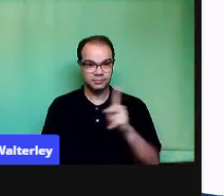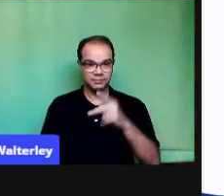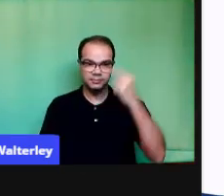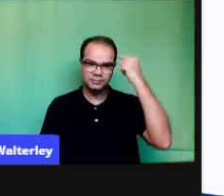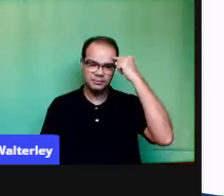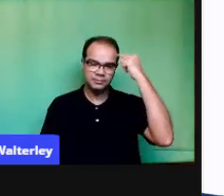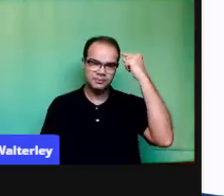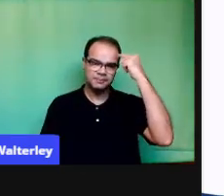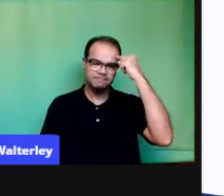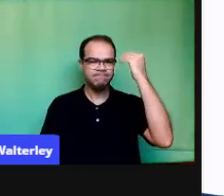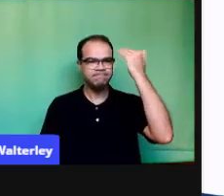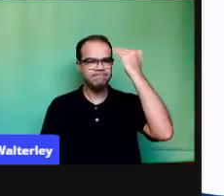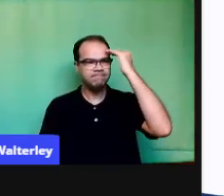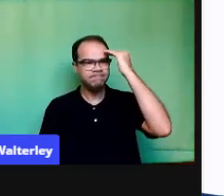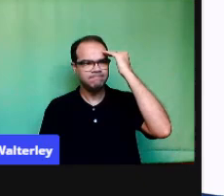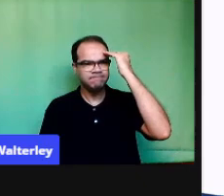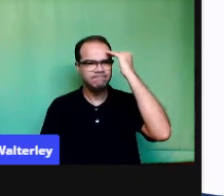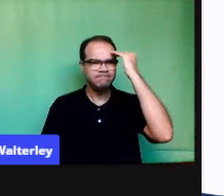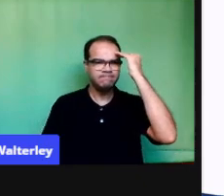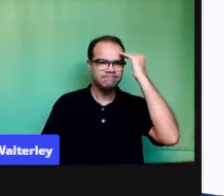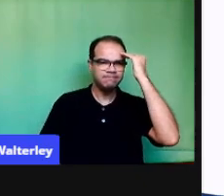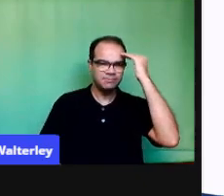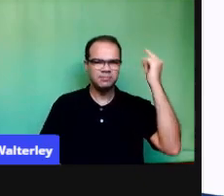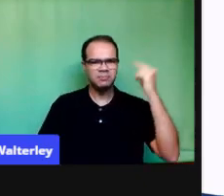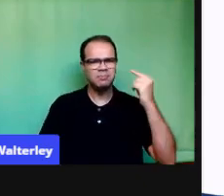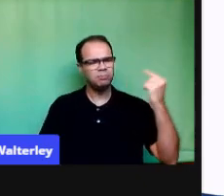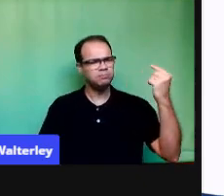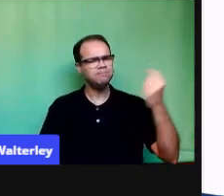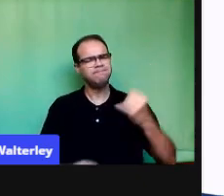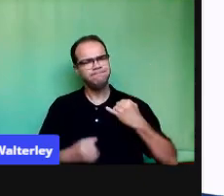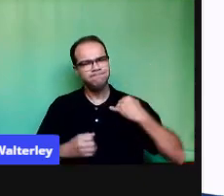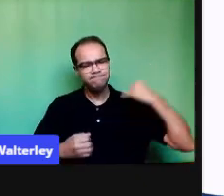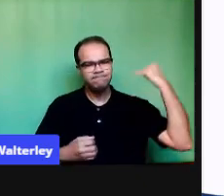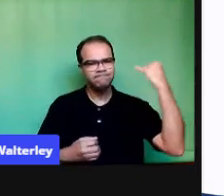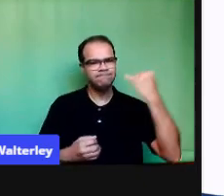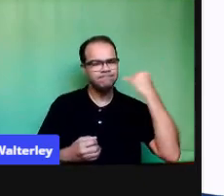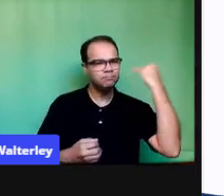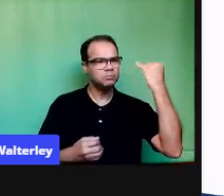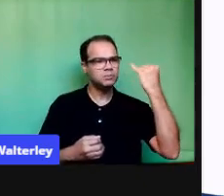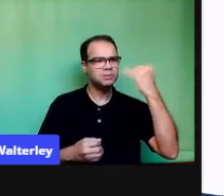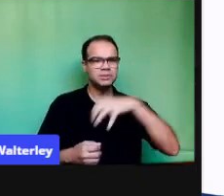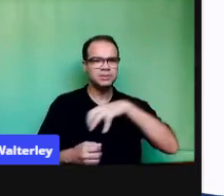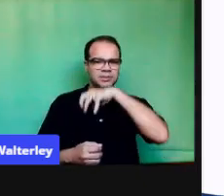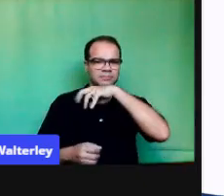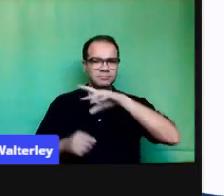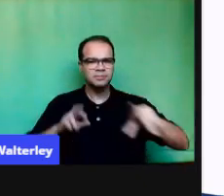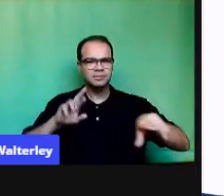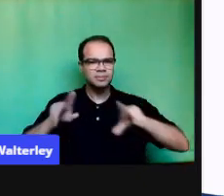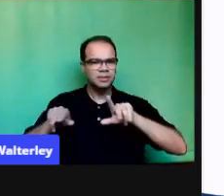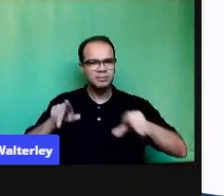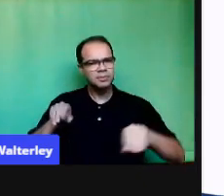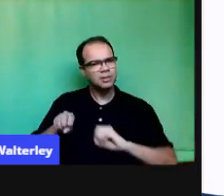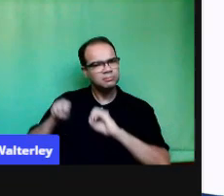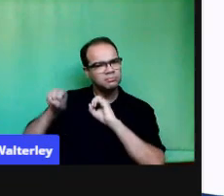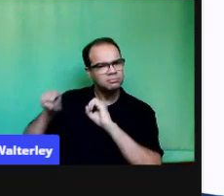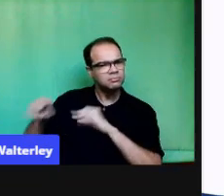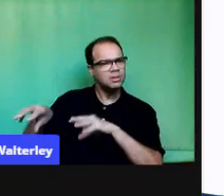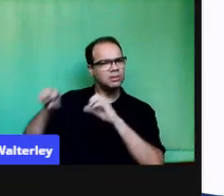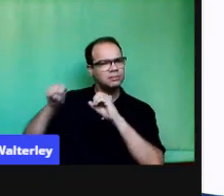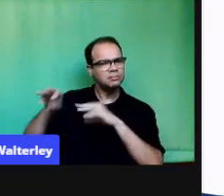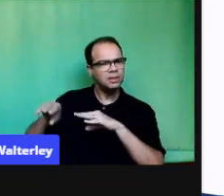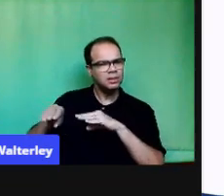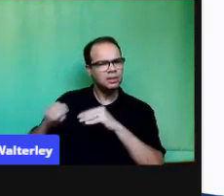entender um tema que é importante do ponto de vista, né, socioambiental, do ponto de vista da saúde, nós enxergamos a necessidade de